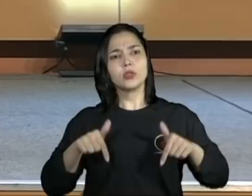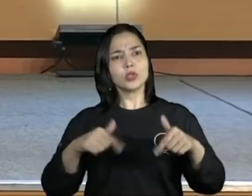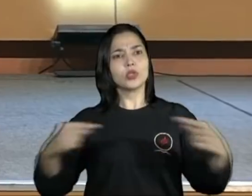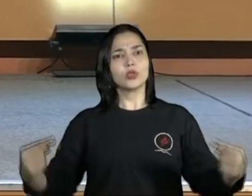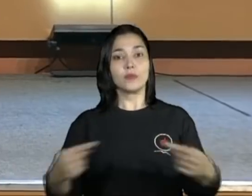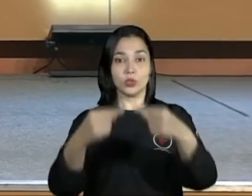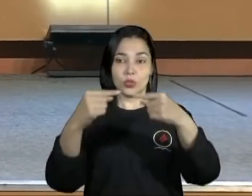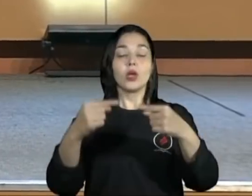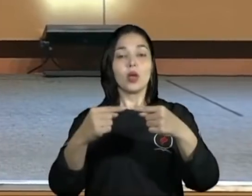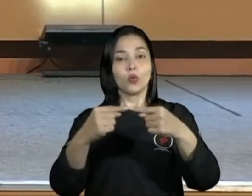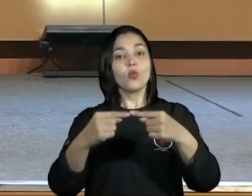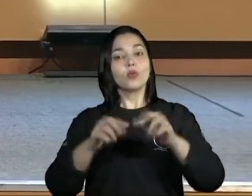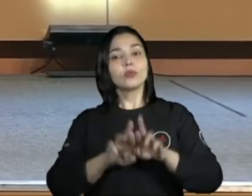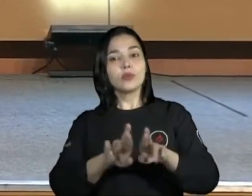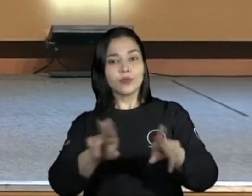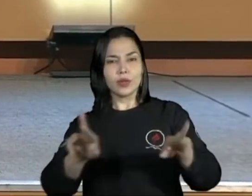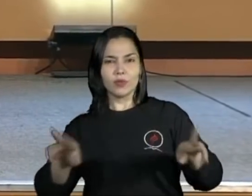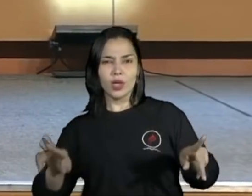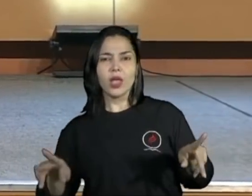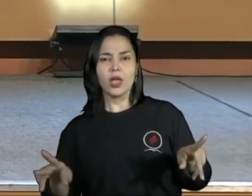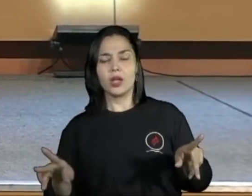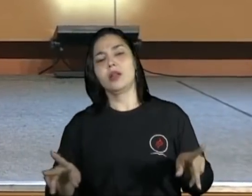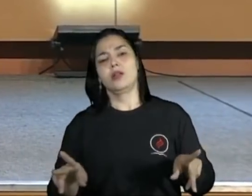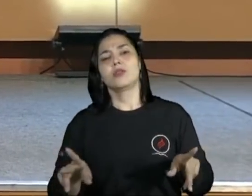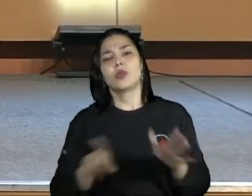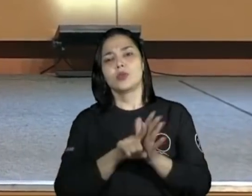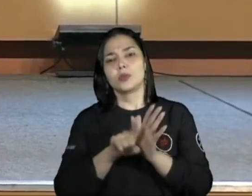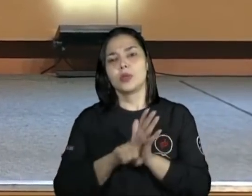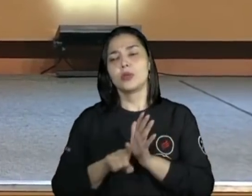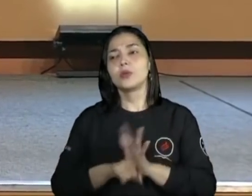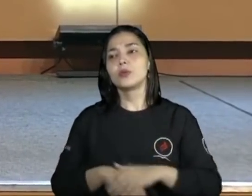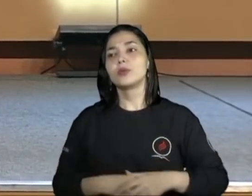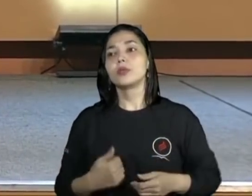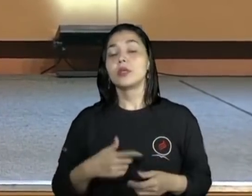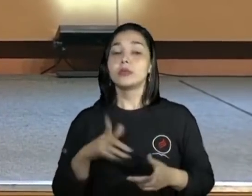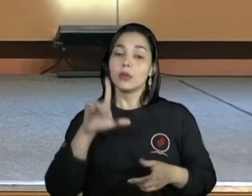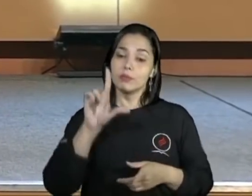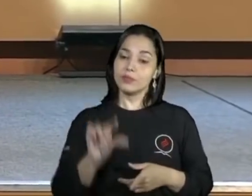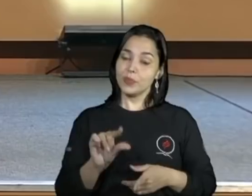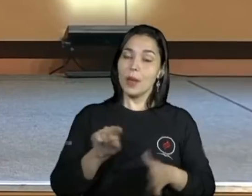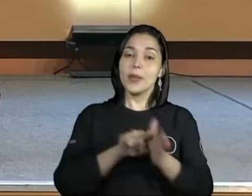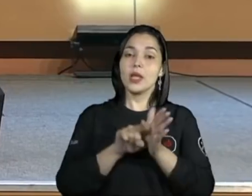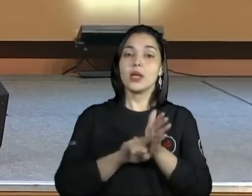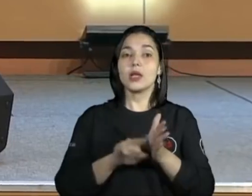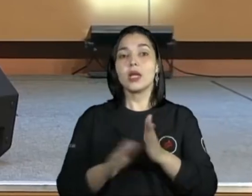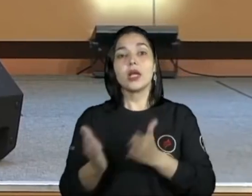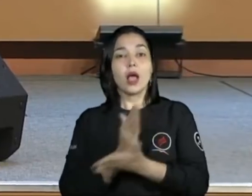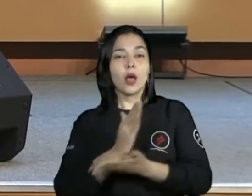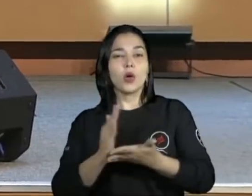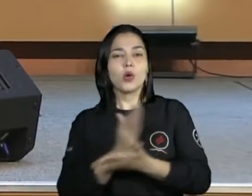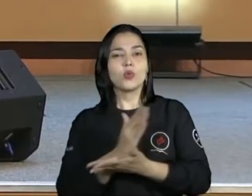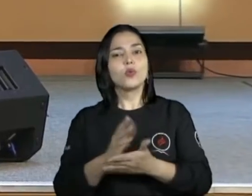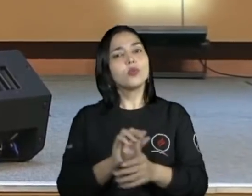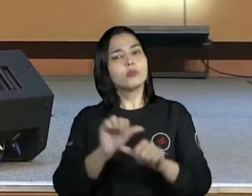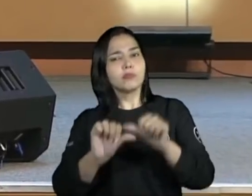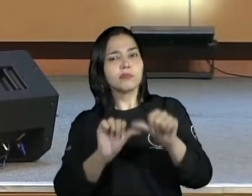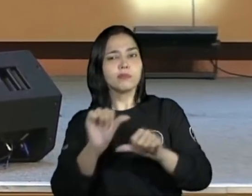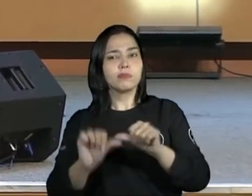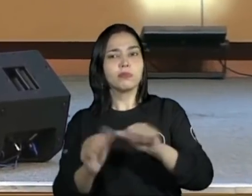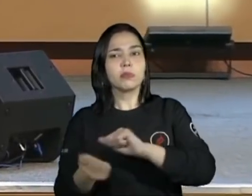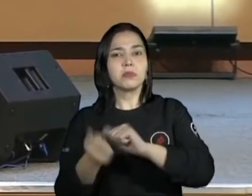de maneira diferente essas perguntas bem eu diminui as perguntas e mudei algumas delas